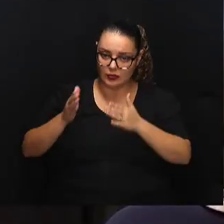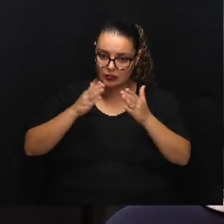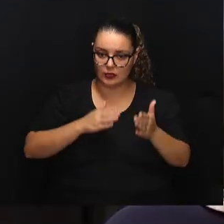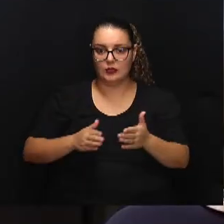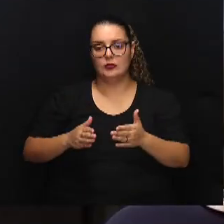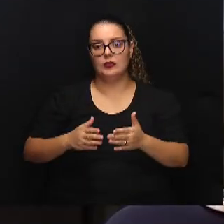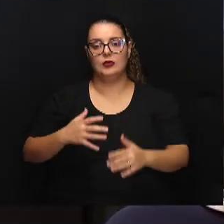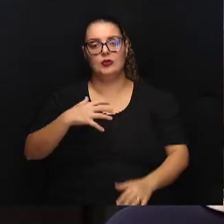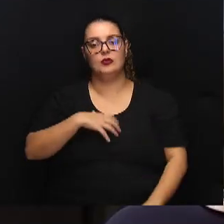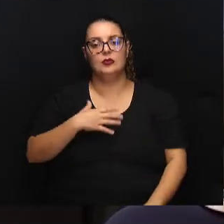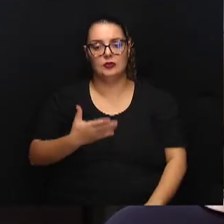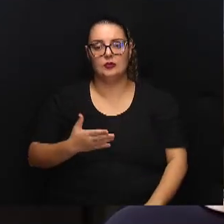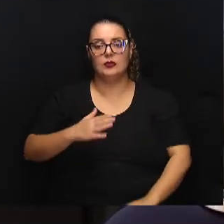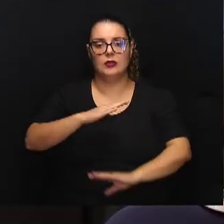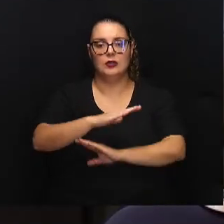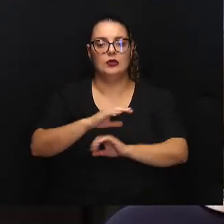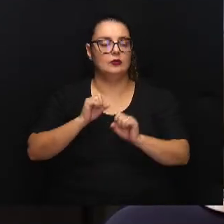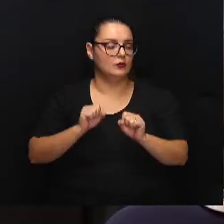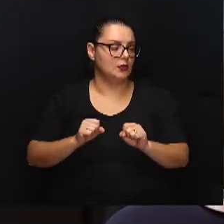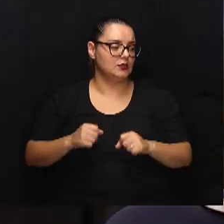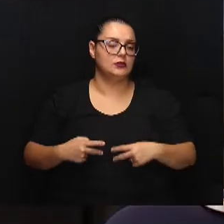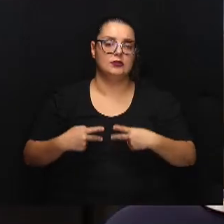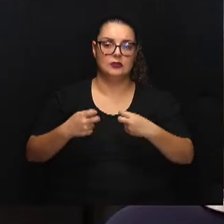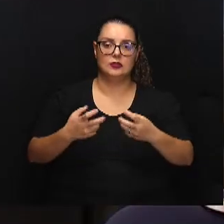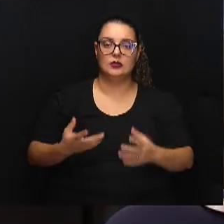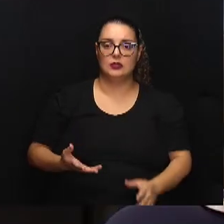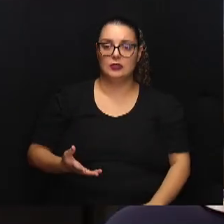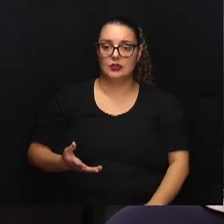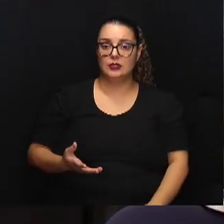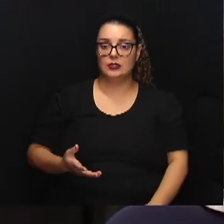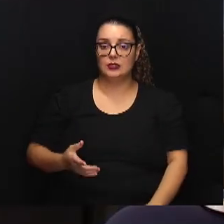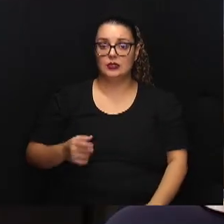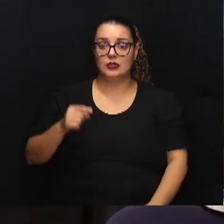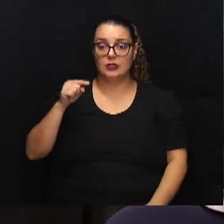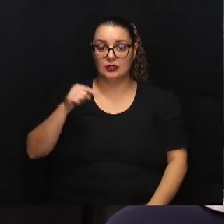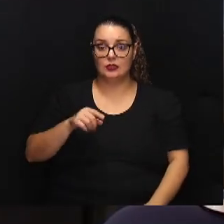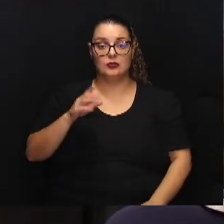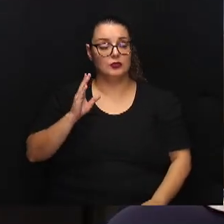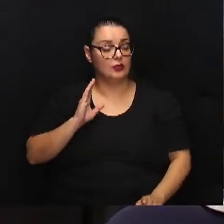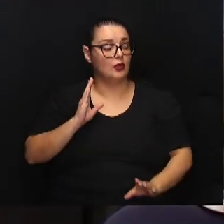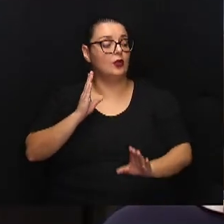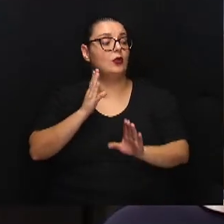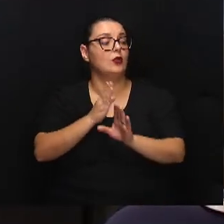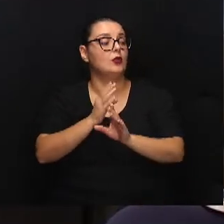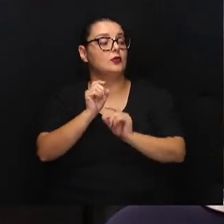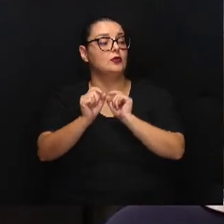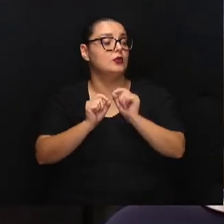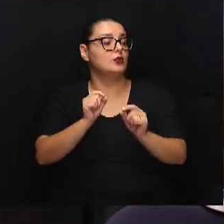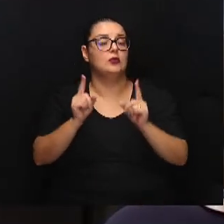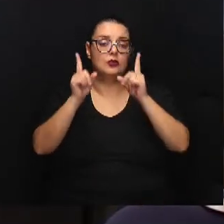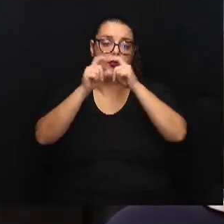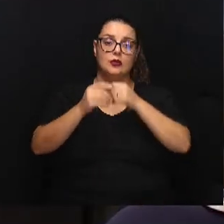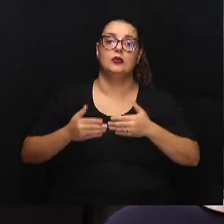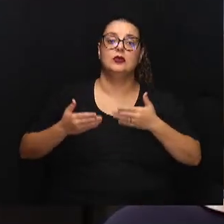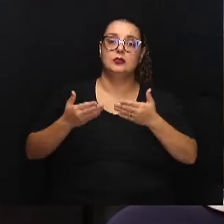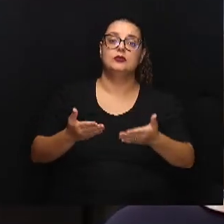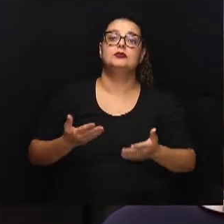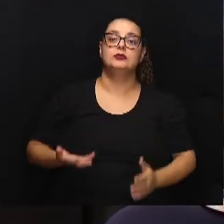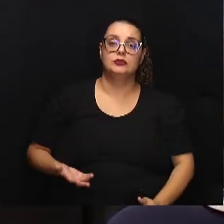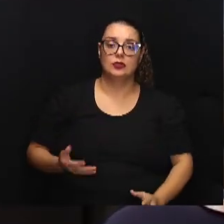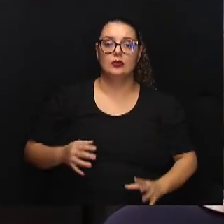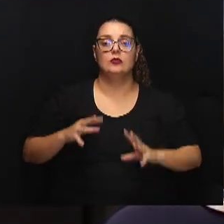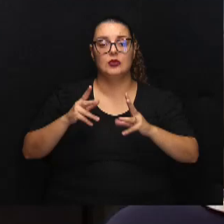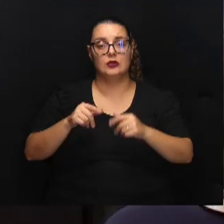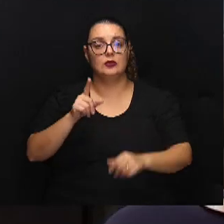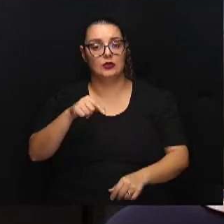as condições para que a Câmara fosse reconhecida. Isso vai ao encontro de um desafio que a gente lançou para todos,